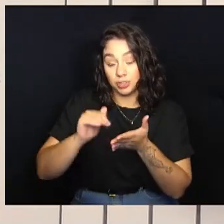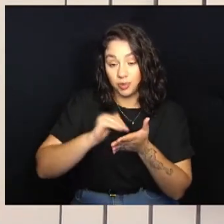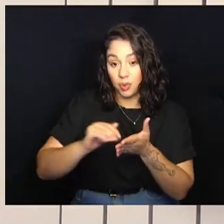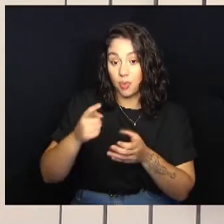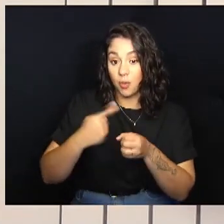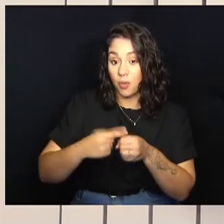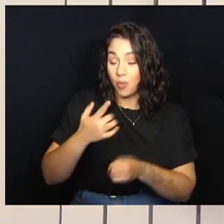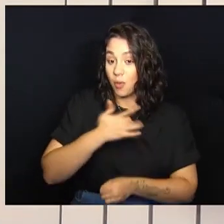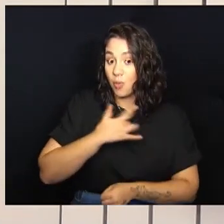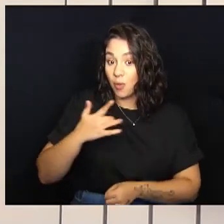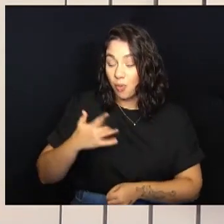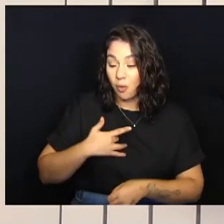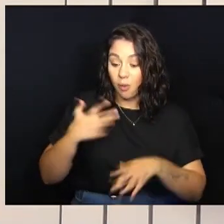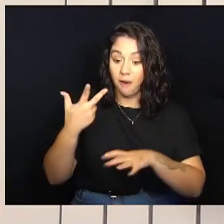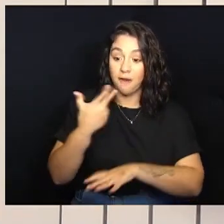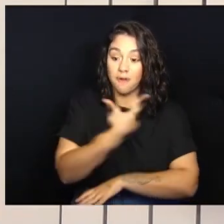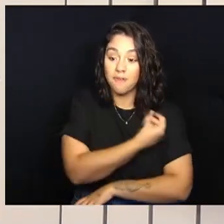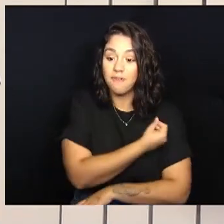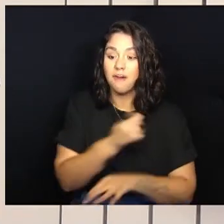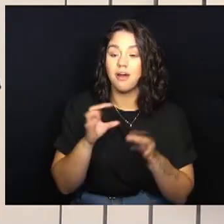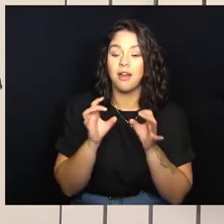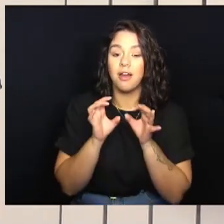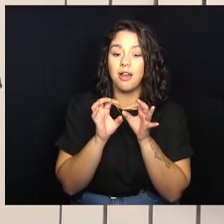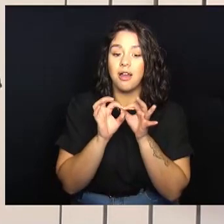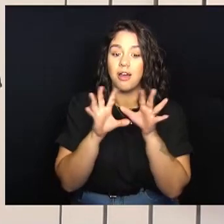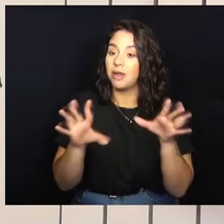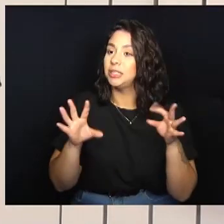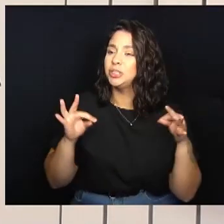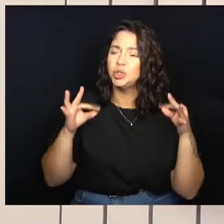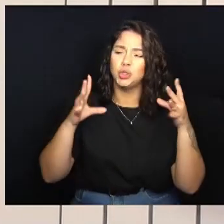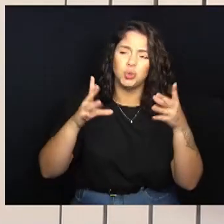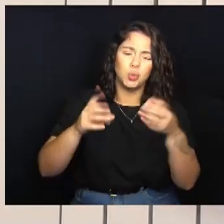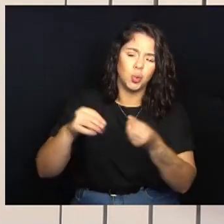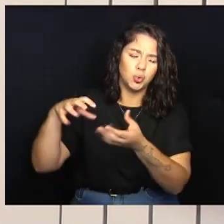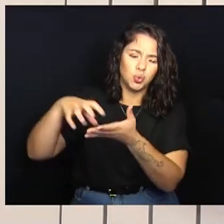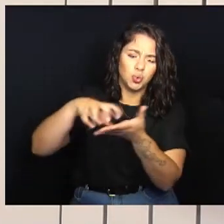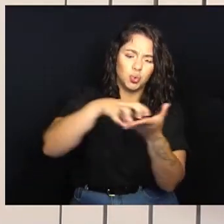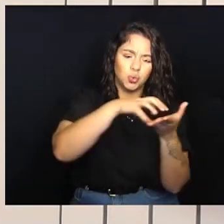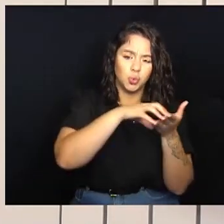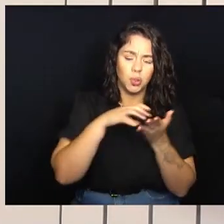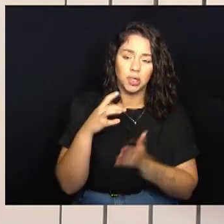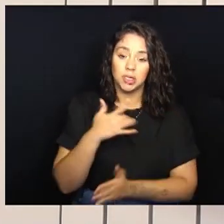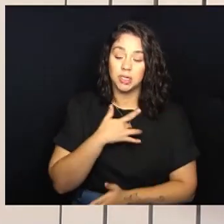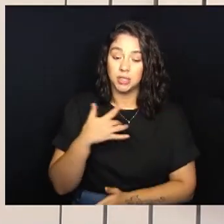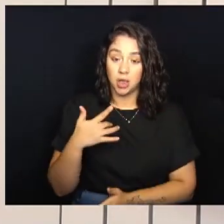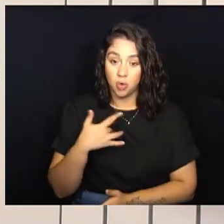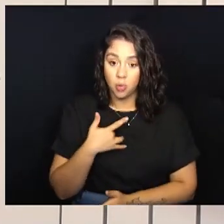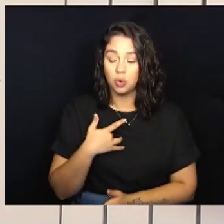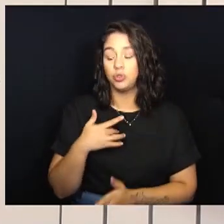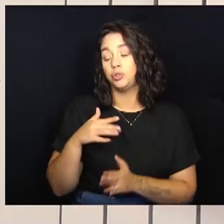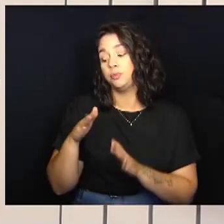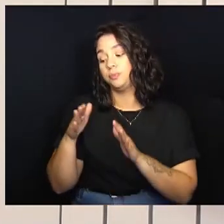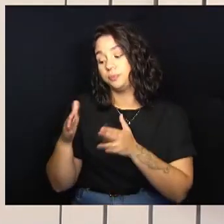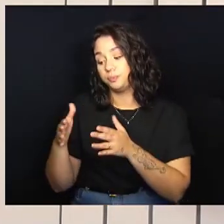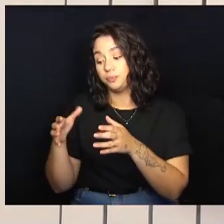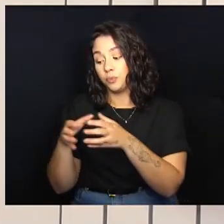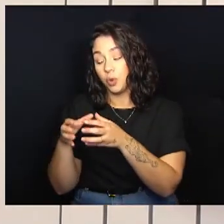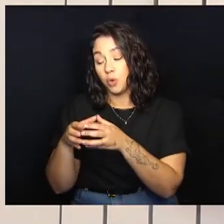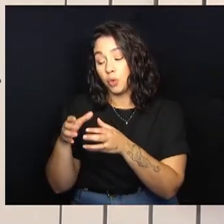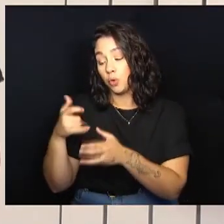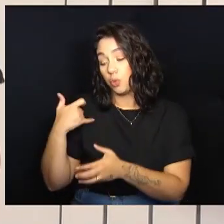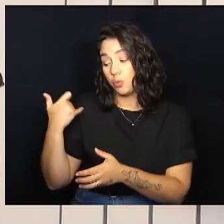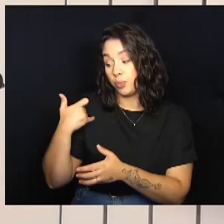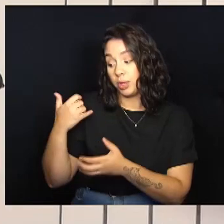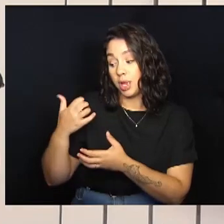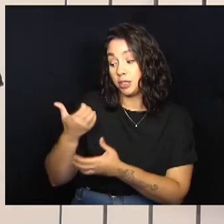Saúde, a vacina está disponível em todos os centros de saúde da cidade para os idosos a partir de 60